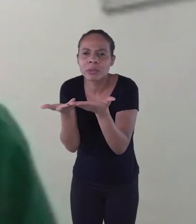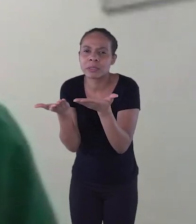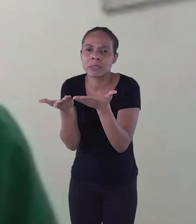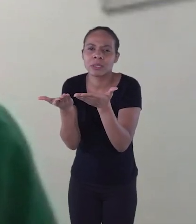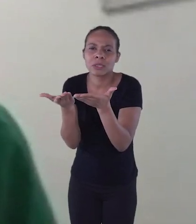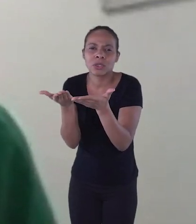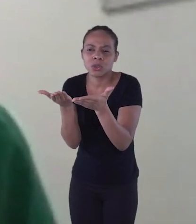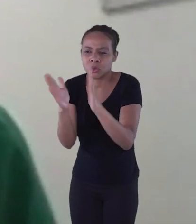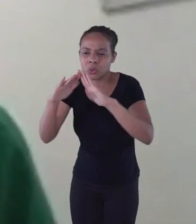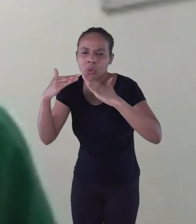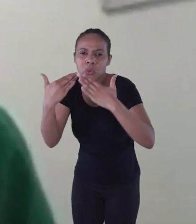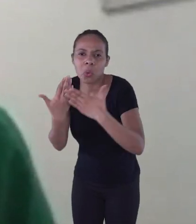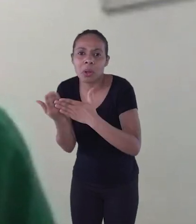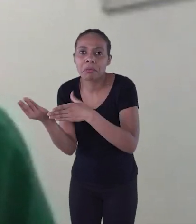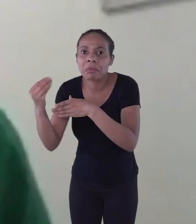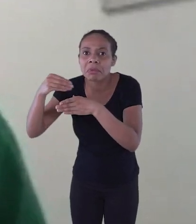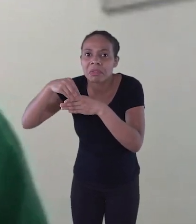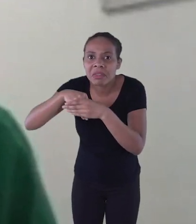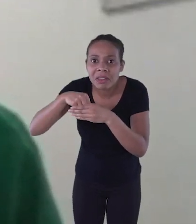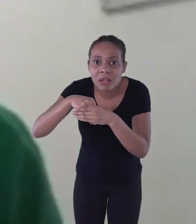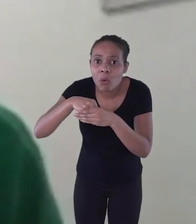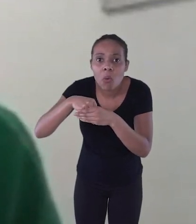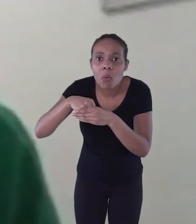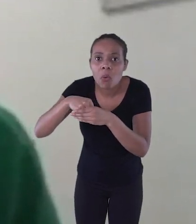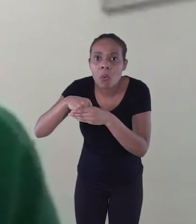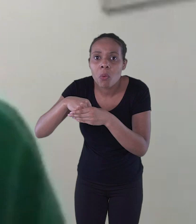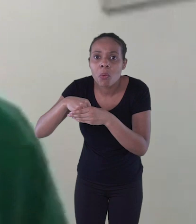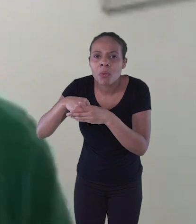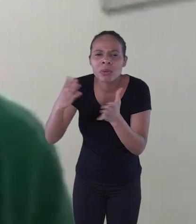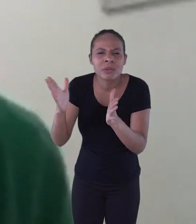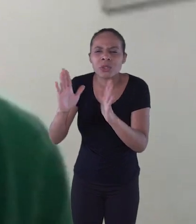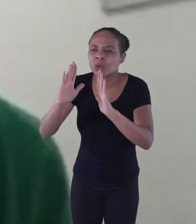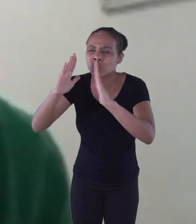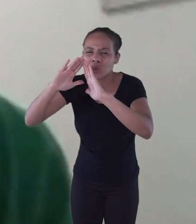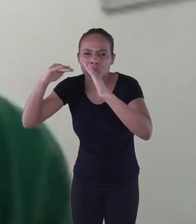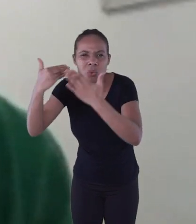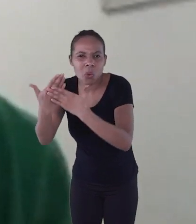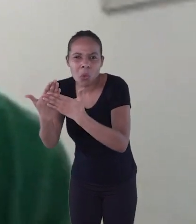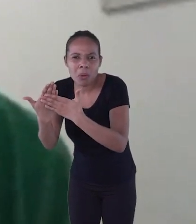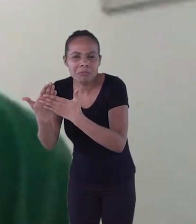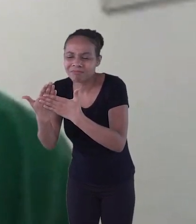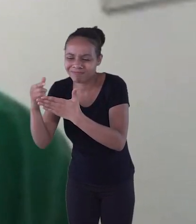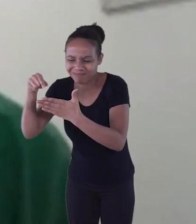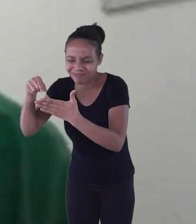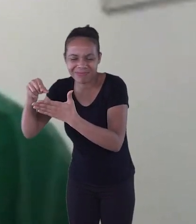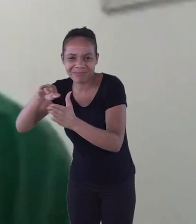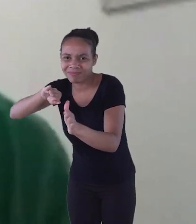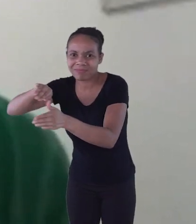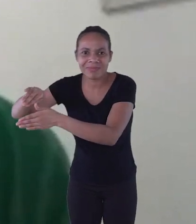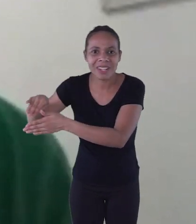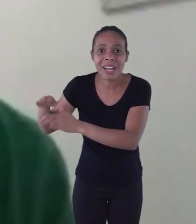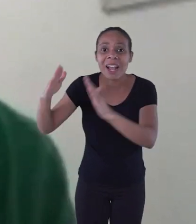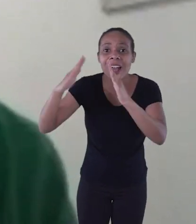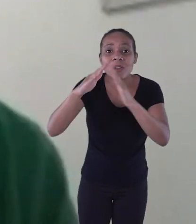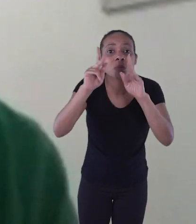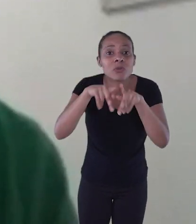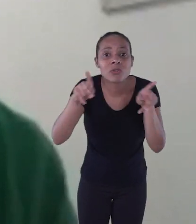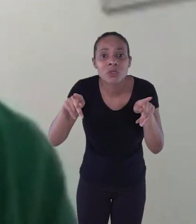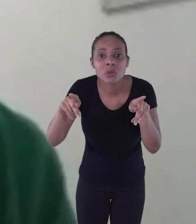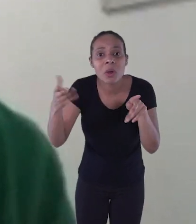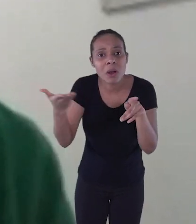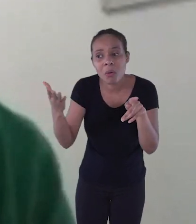outro lendo jornais dentro da senzala, com recorte de jornais. Isso tudo está nessa